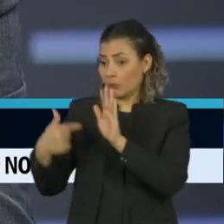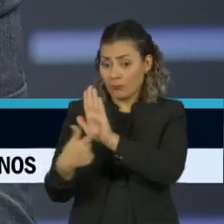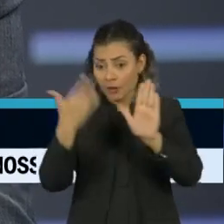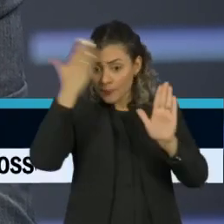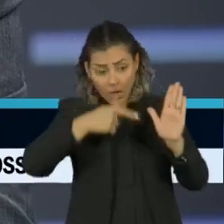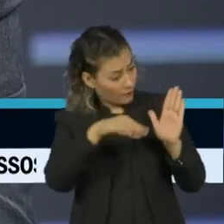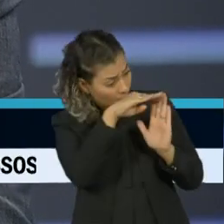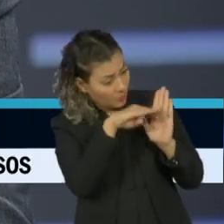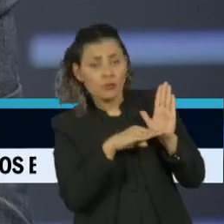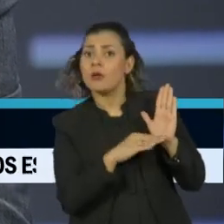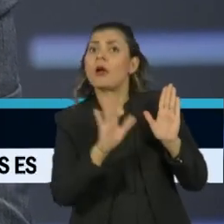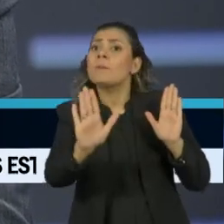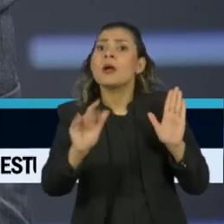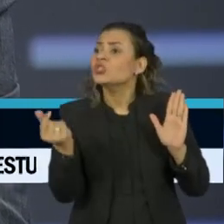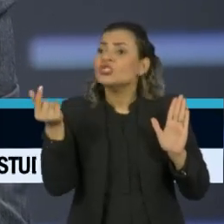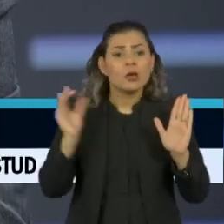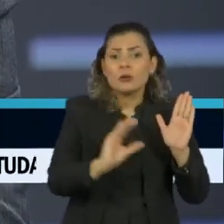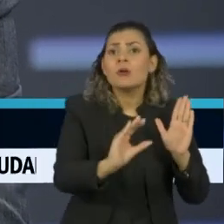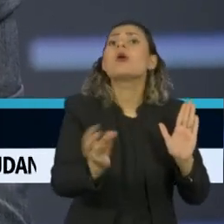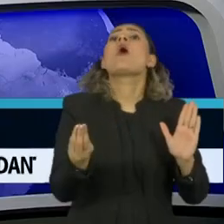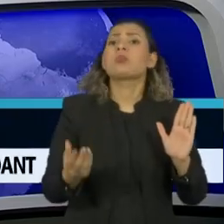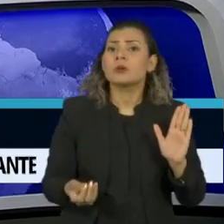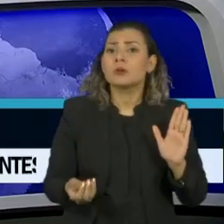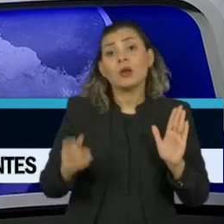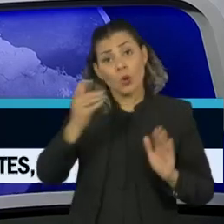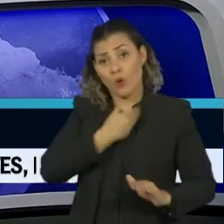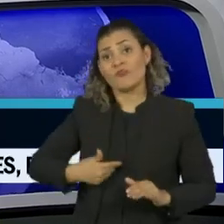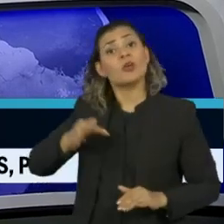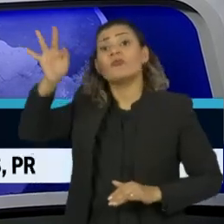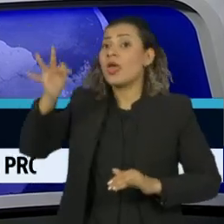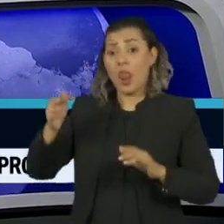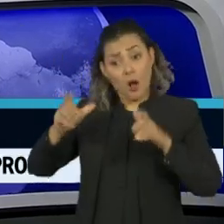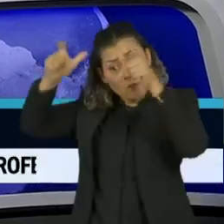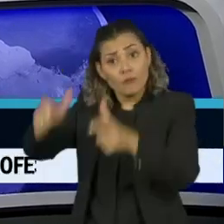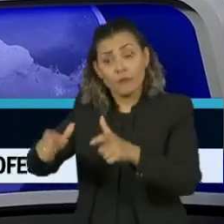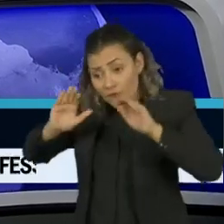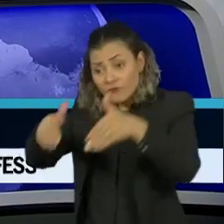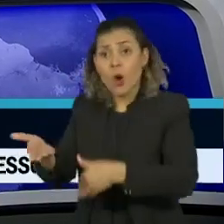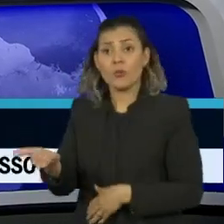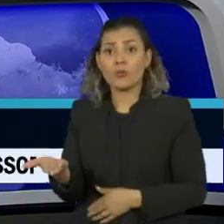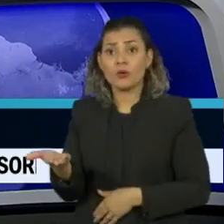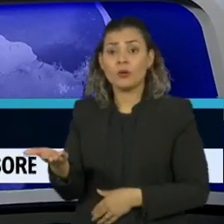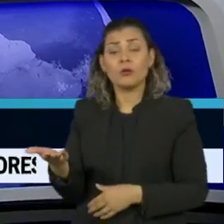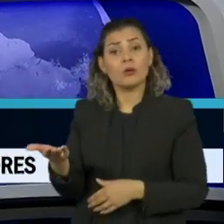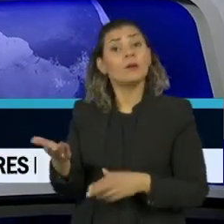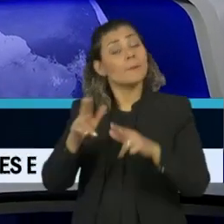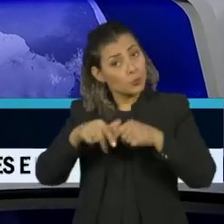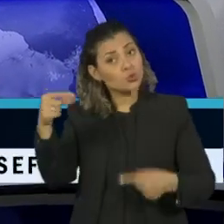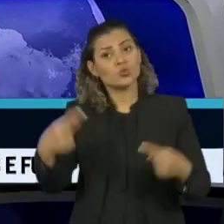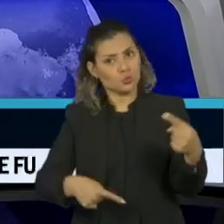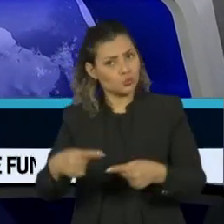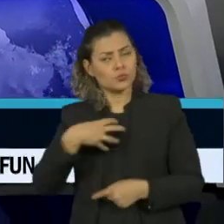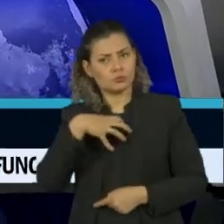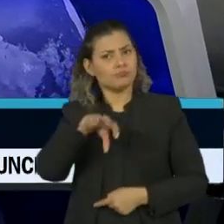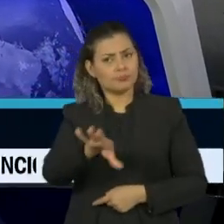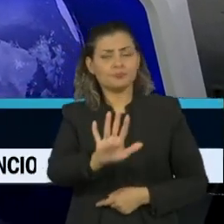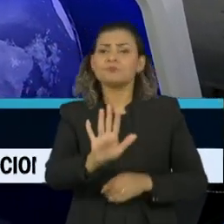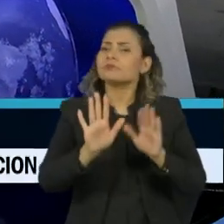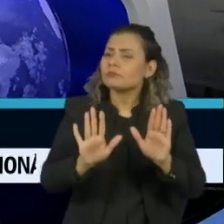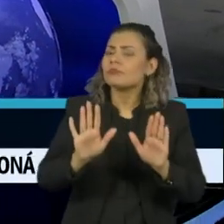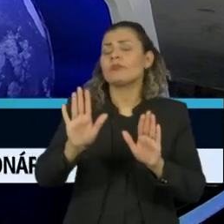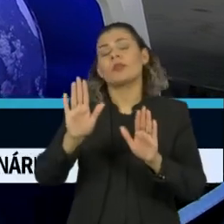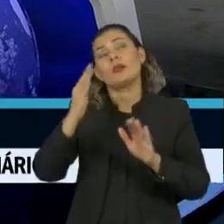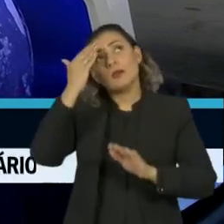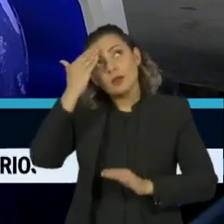não tem os recursos porque ainda os recursos são muito concentrados no governo federal o exemplo foi nessa discussão mas graças ao trabalho